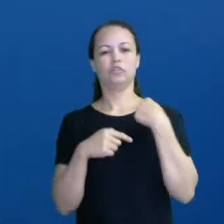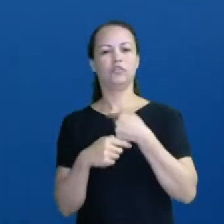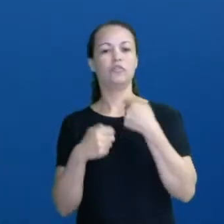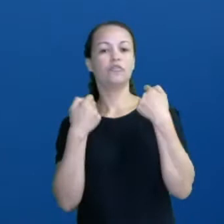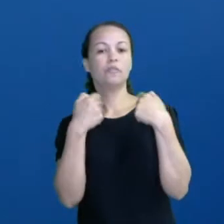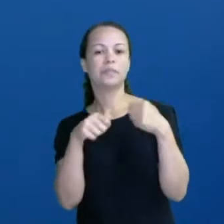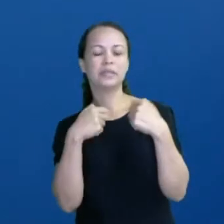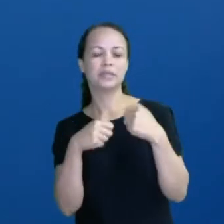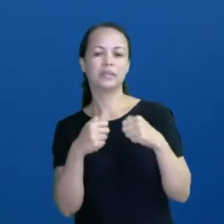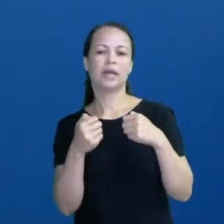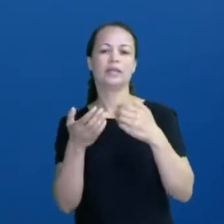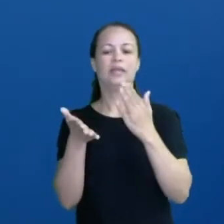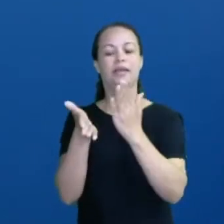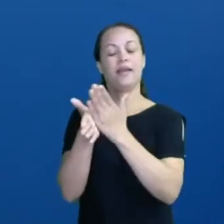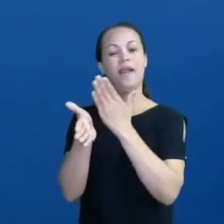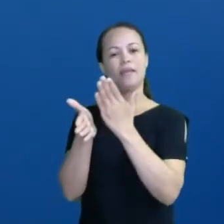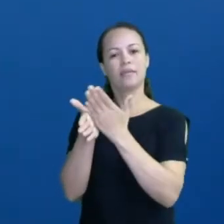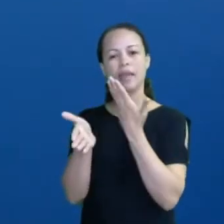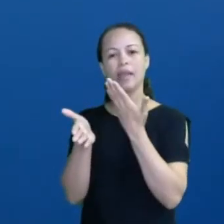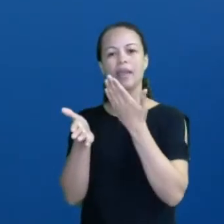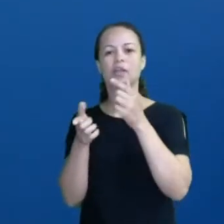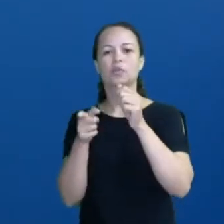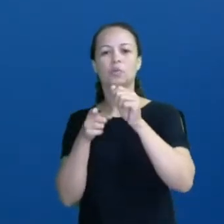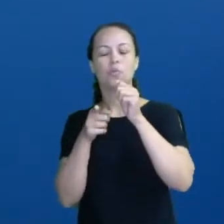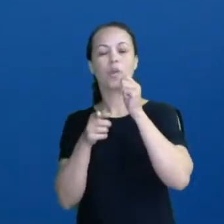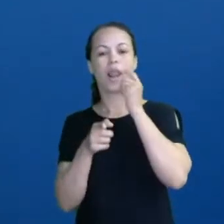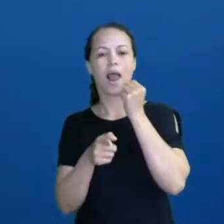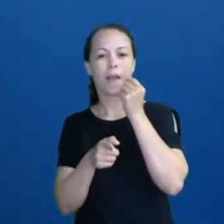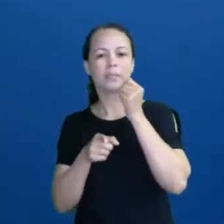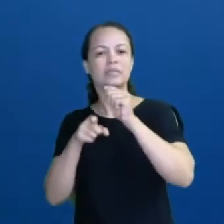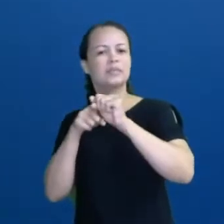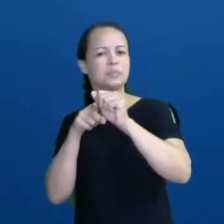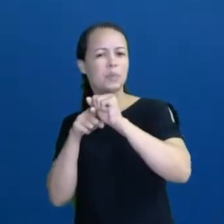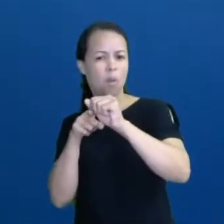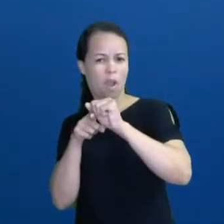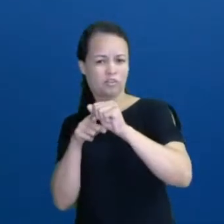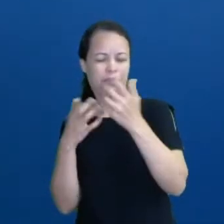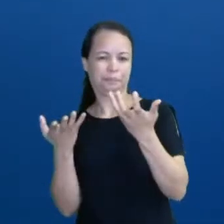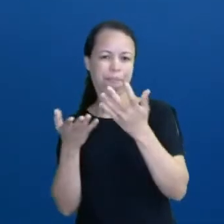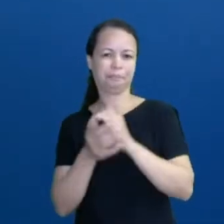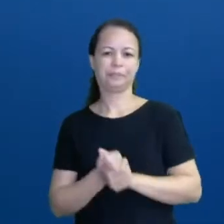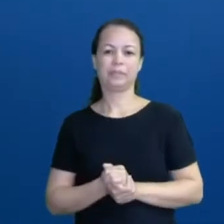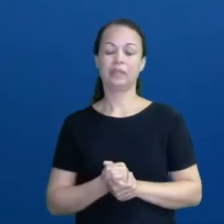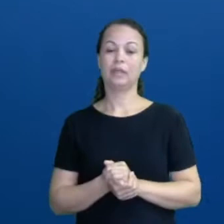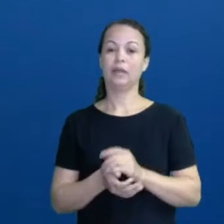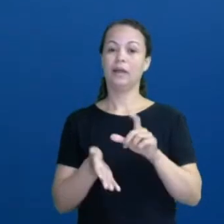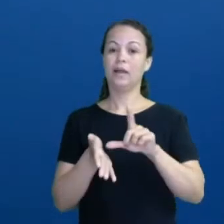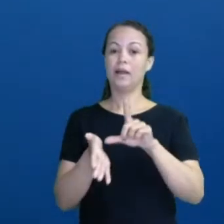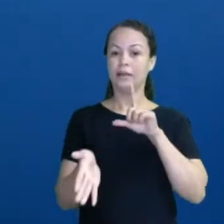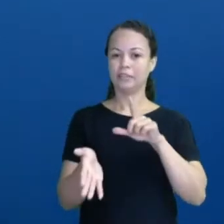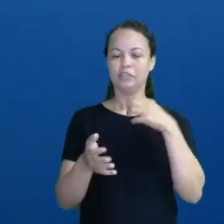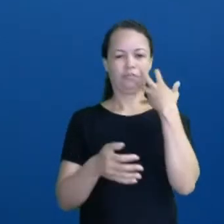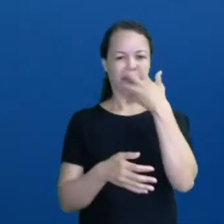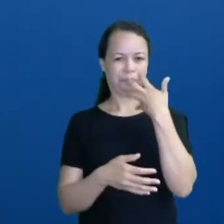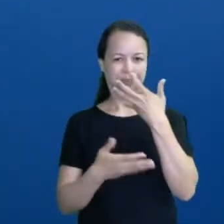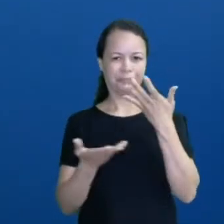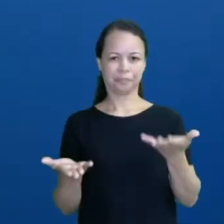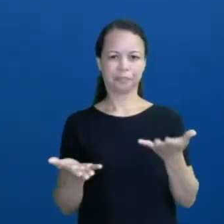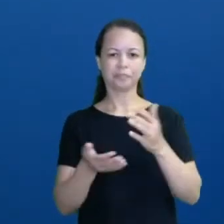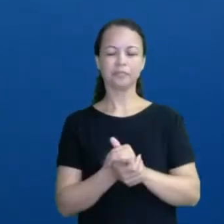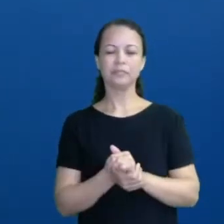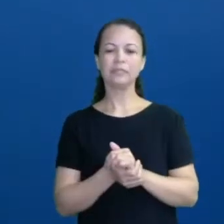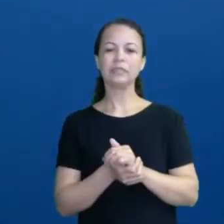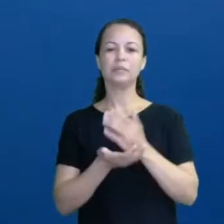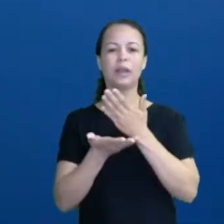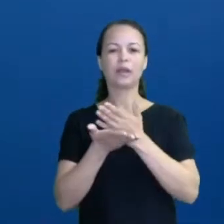precisar de caderno, lápis e borracha. Mas antes, vamos cantar a nossa musiquinha para